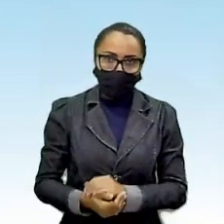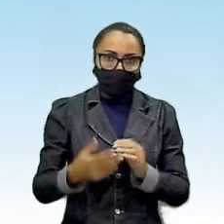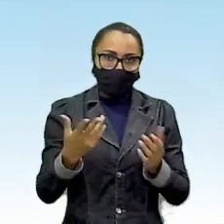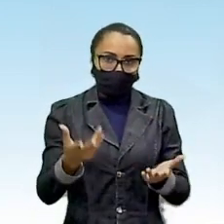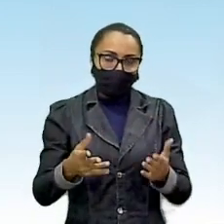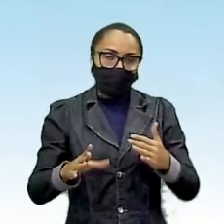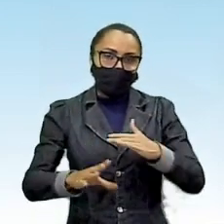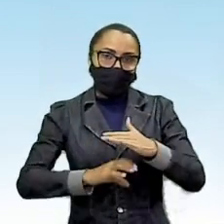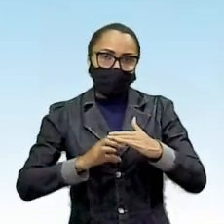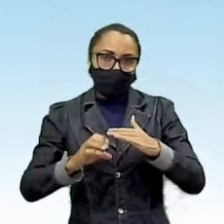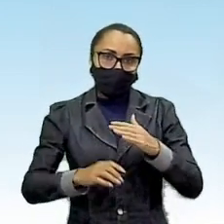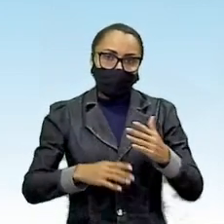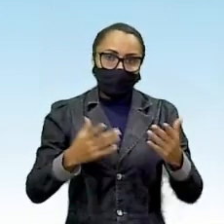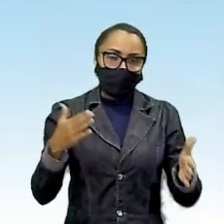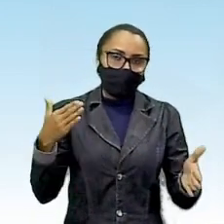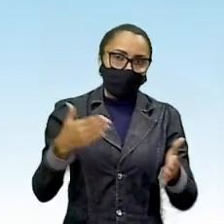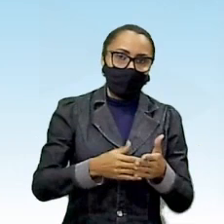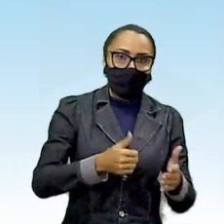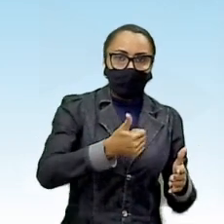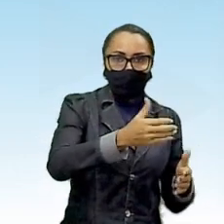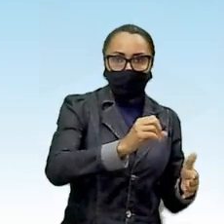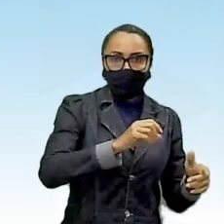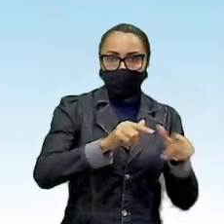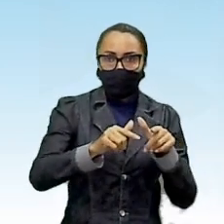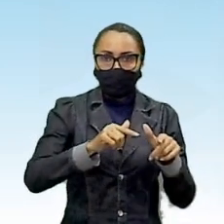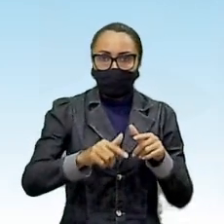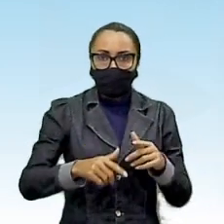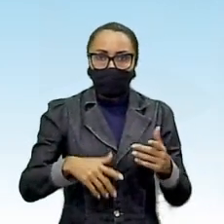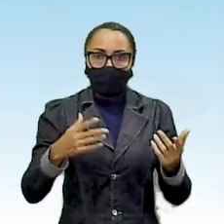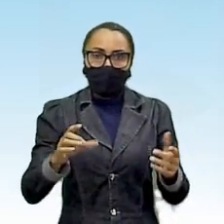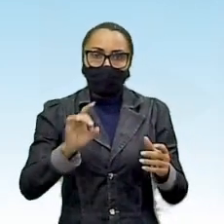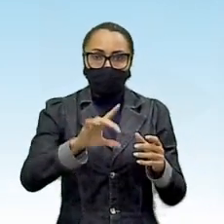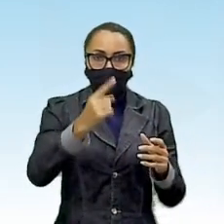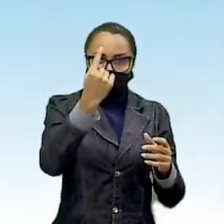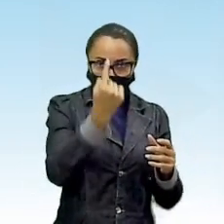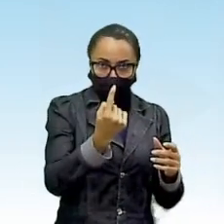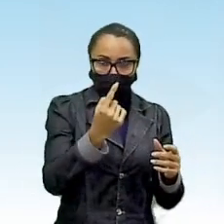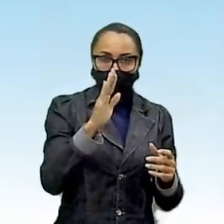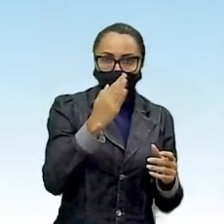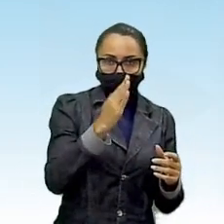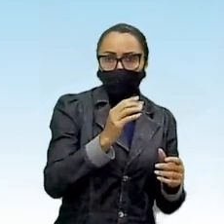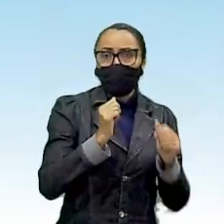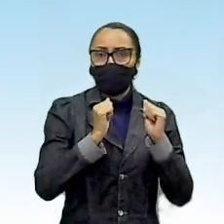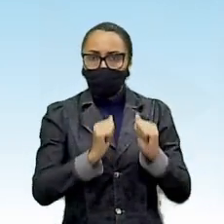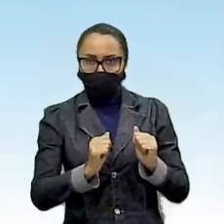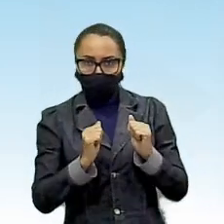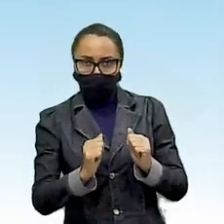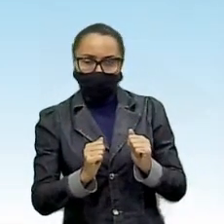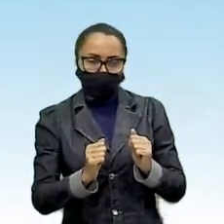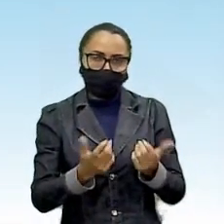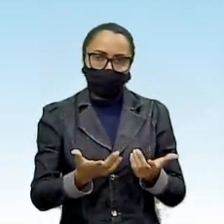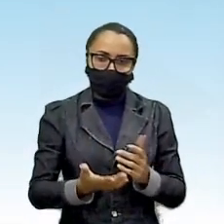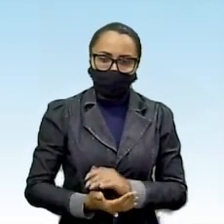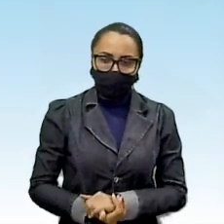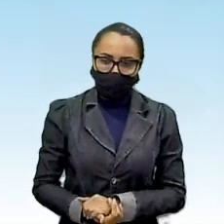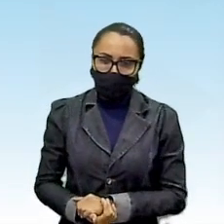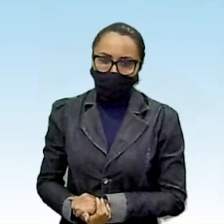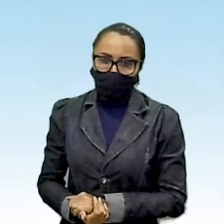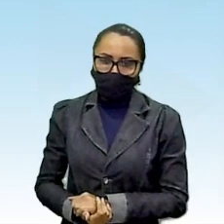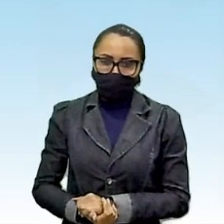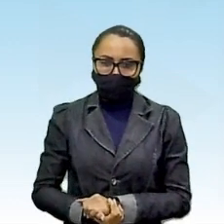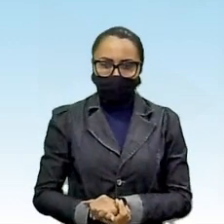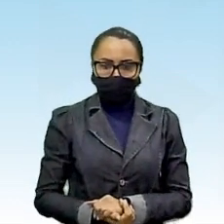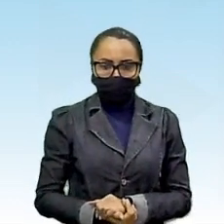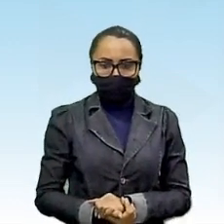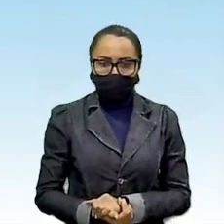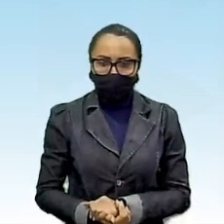de até 10 trabalhadores, poderão ter apenas um banheiro individual de uso comum. E